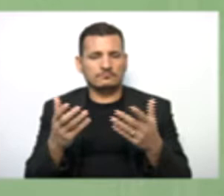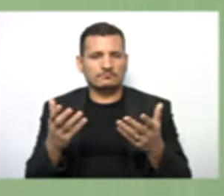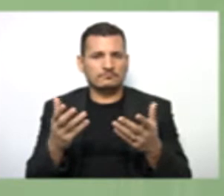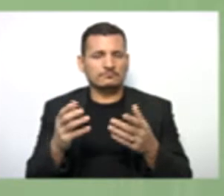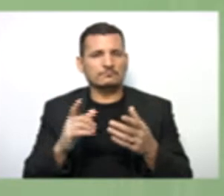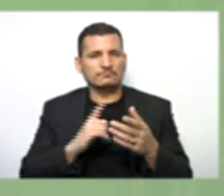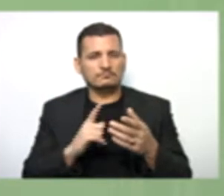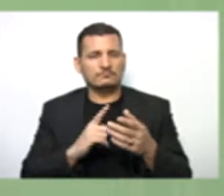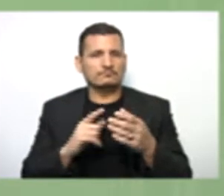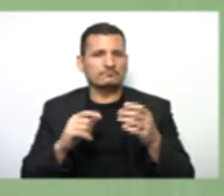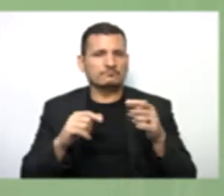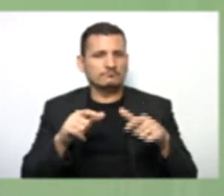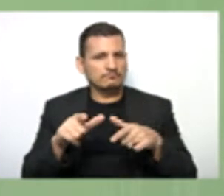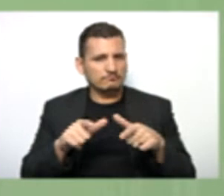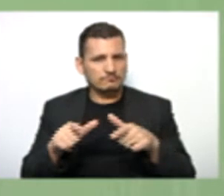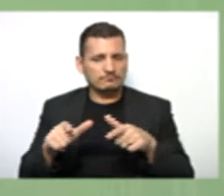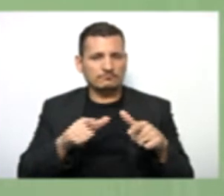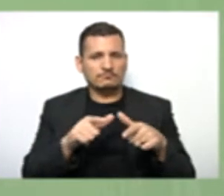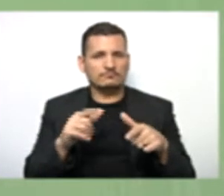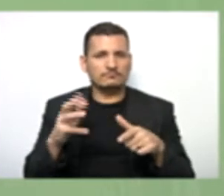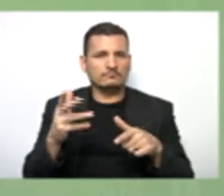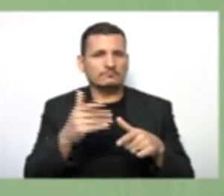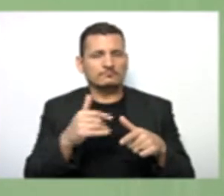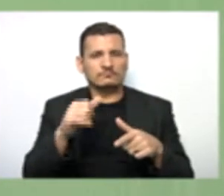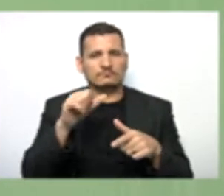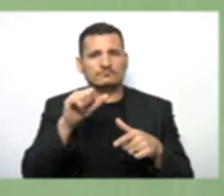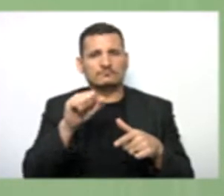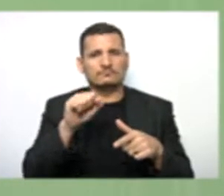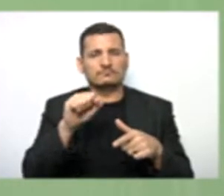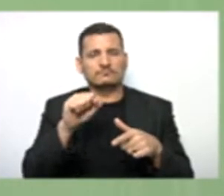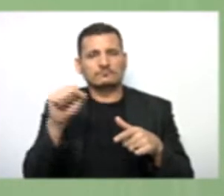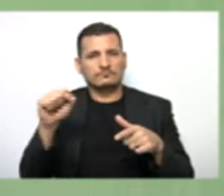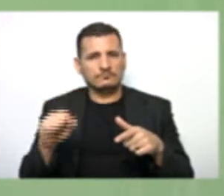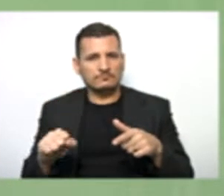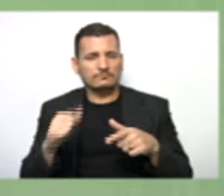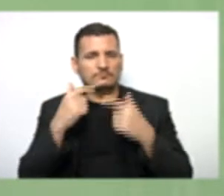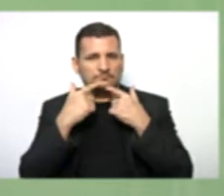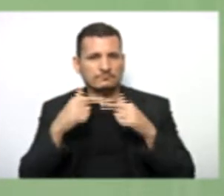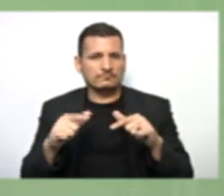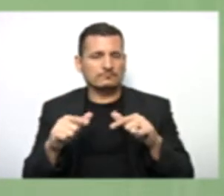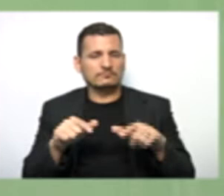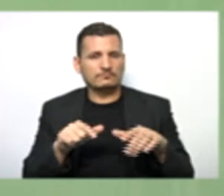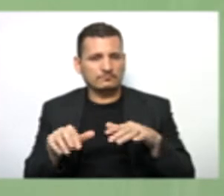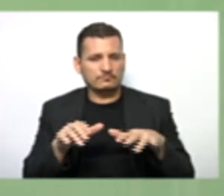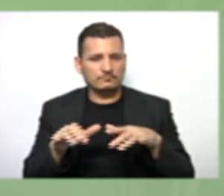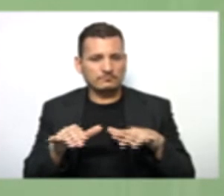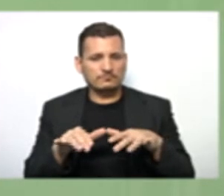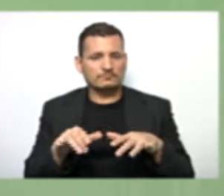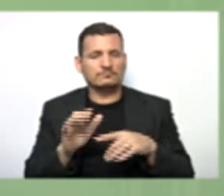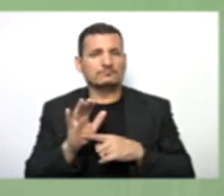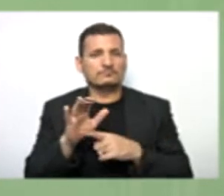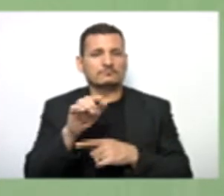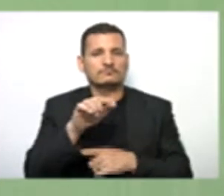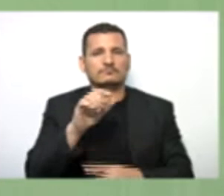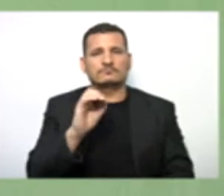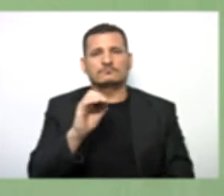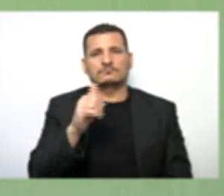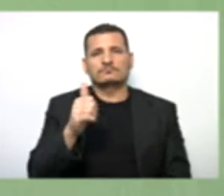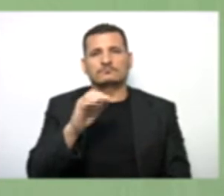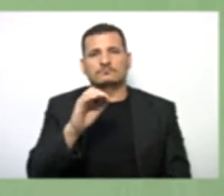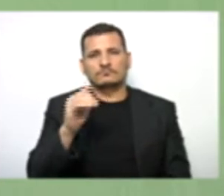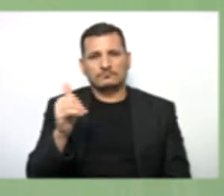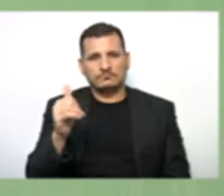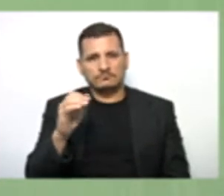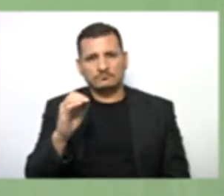trabalha com tudo, o sistema ele vai trabalhando com a linguagem de máquina, que é representado por essa telinha cheia de 0 e 1